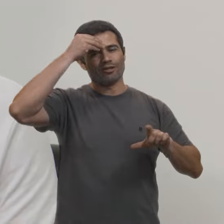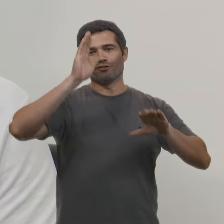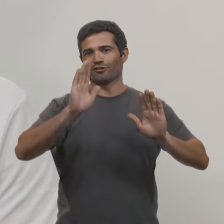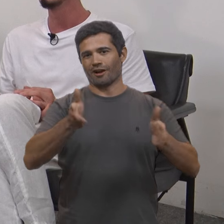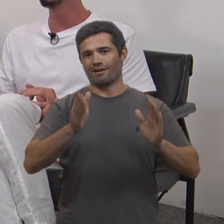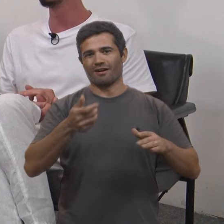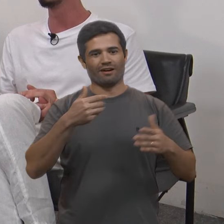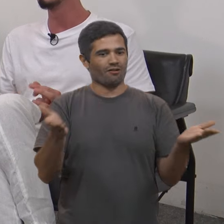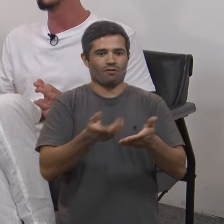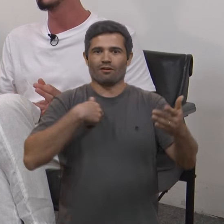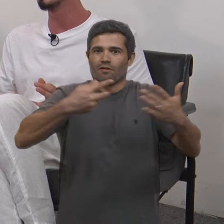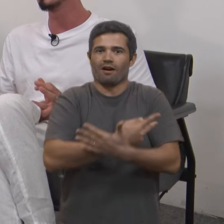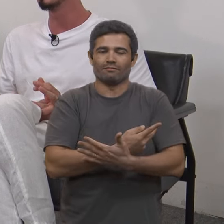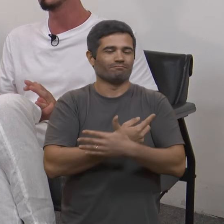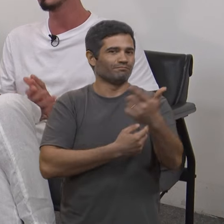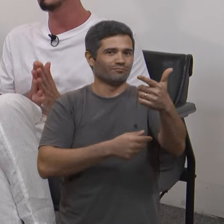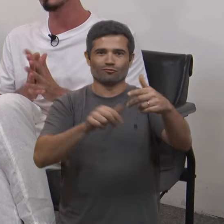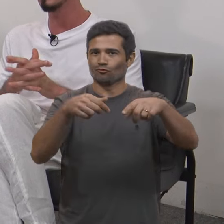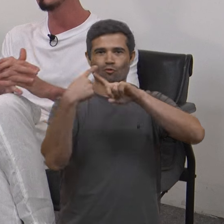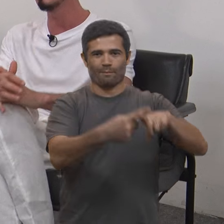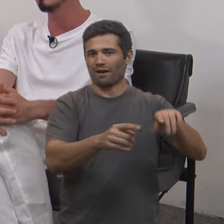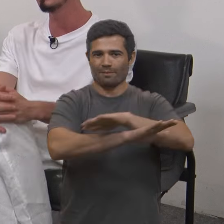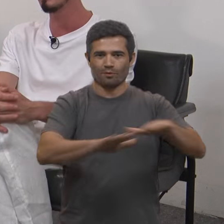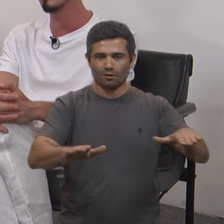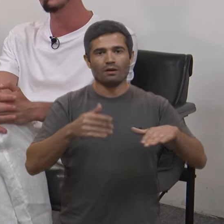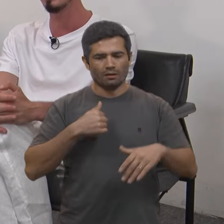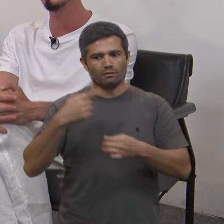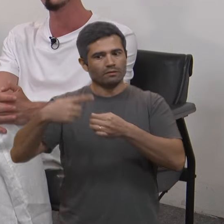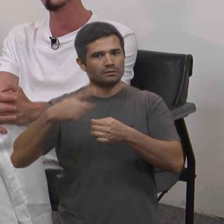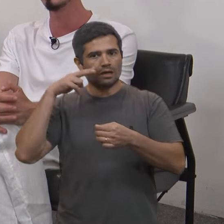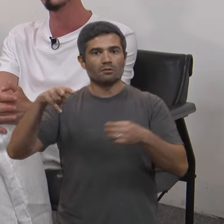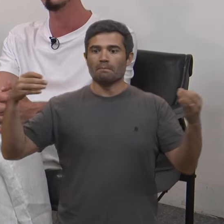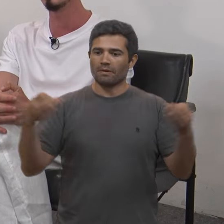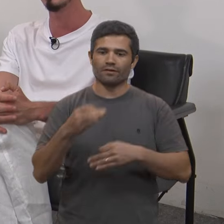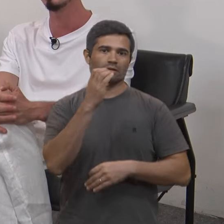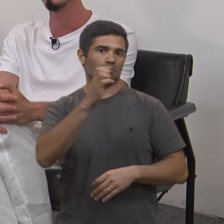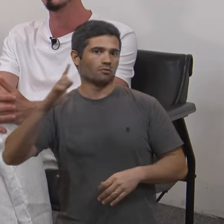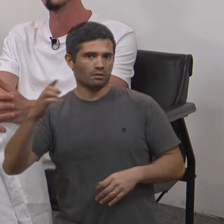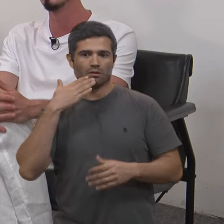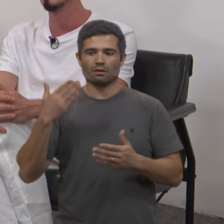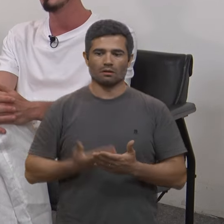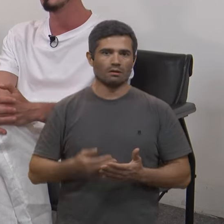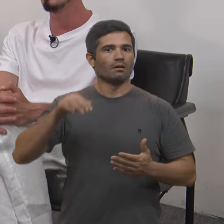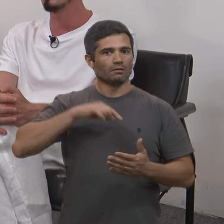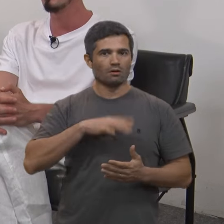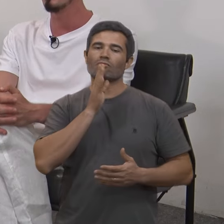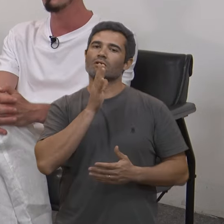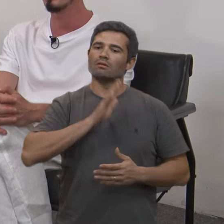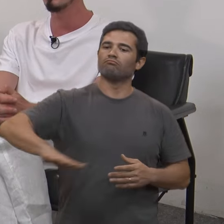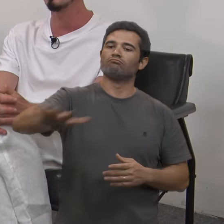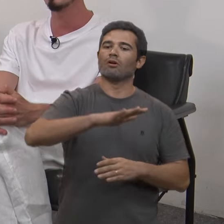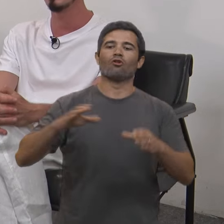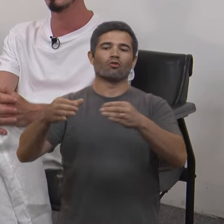não caio mais. Então, eu acho um estado fantástico, uma cidade fantástica, Campo Grande. E